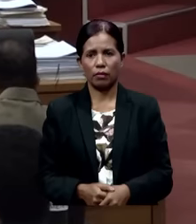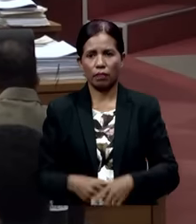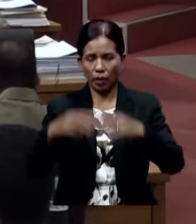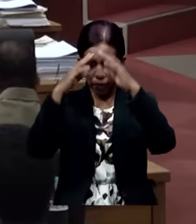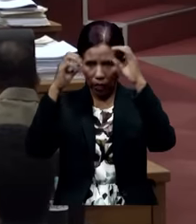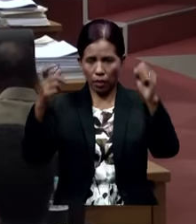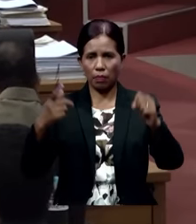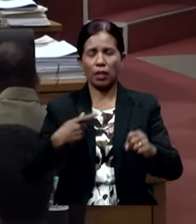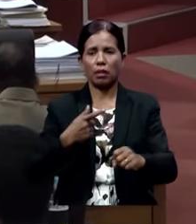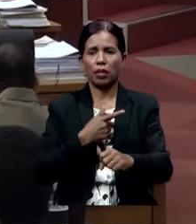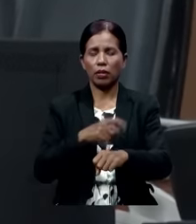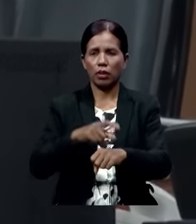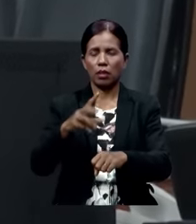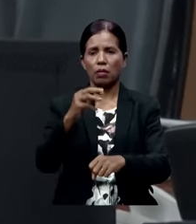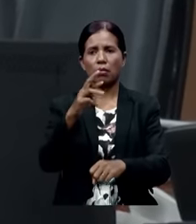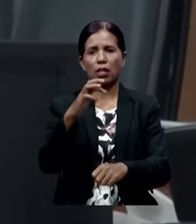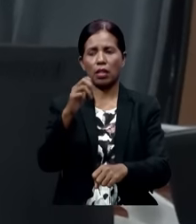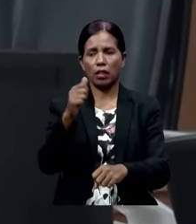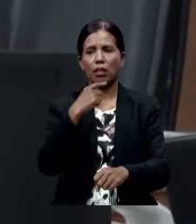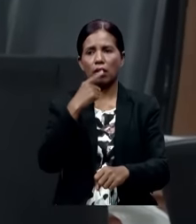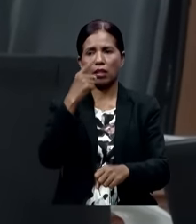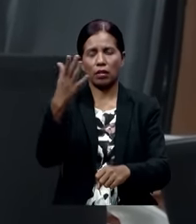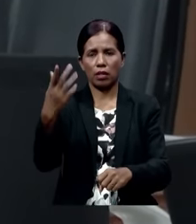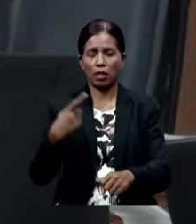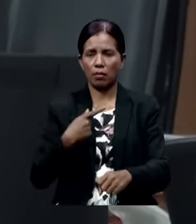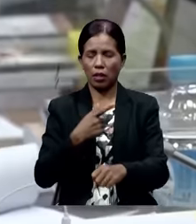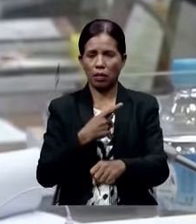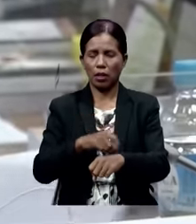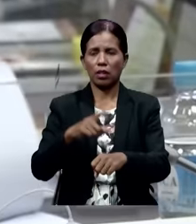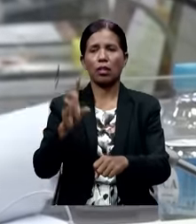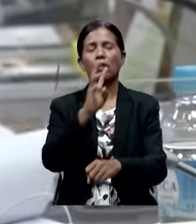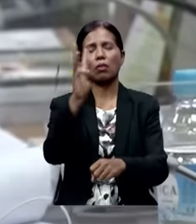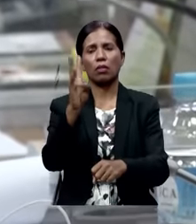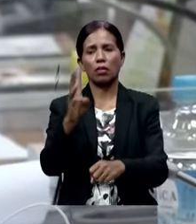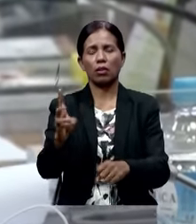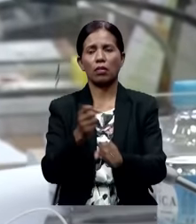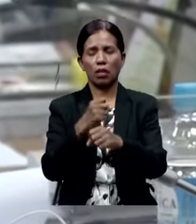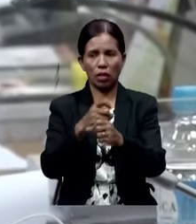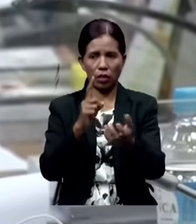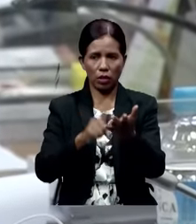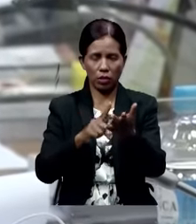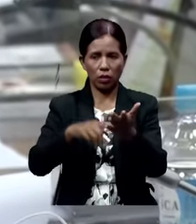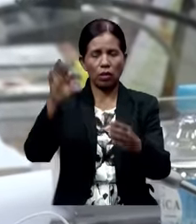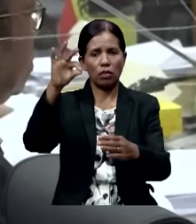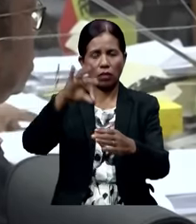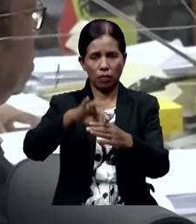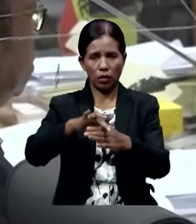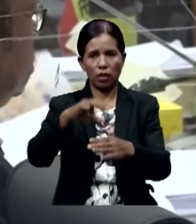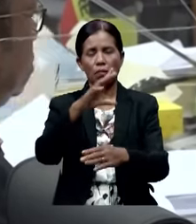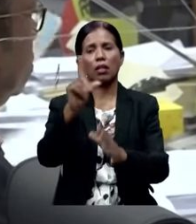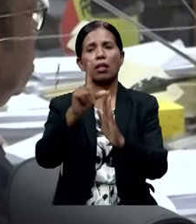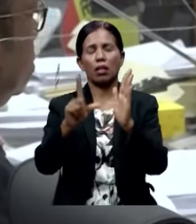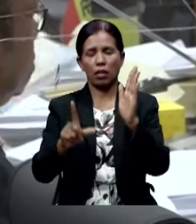Presidente do Parlamento Nacional, Maria Fernanda Lei, a tua questão, né? E o Parlamento Nacional, quarta, né? Antes da discussão, na votação final global, da